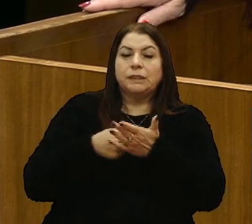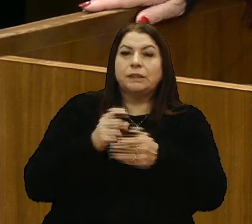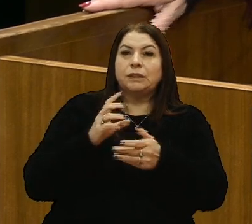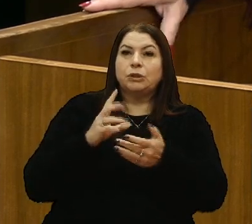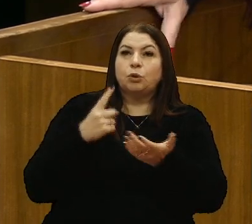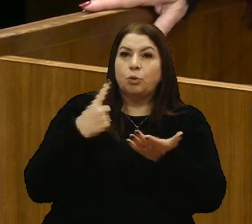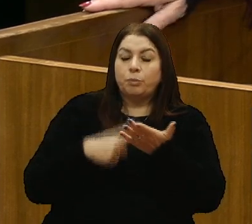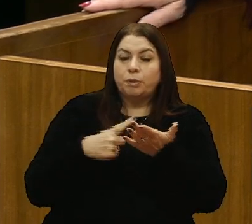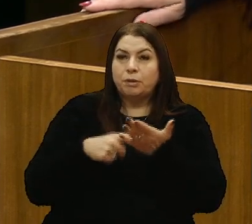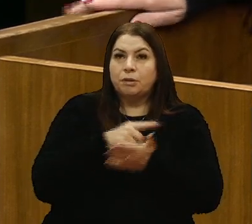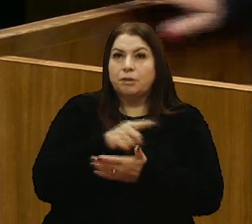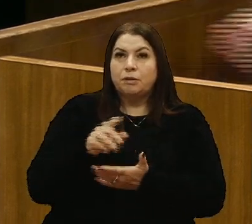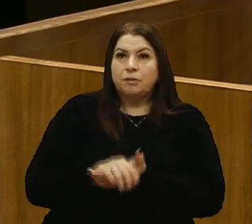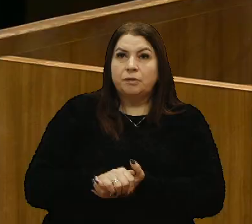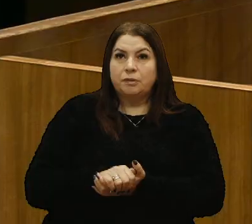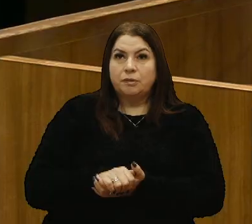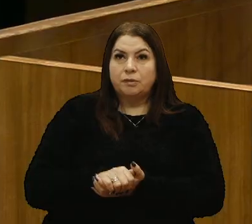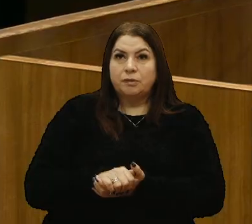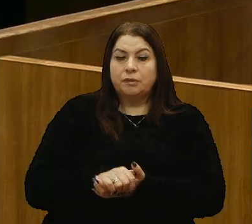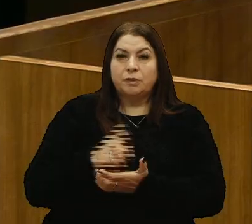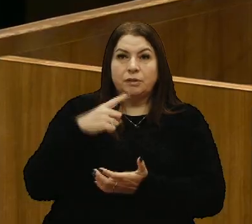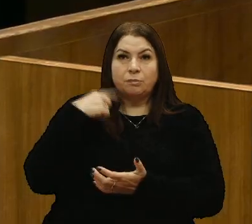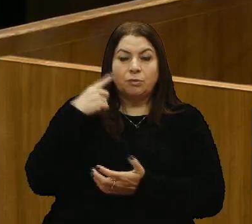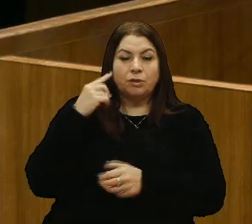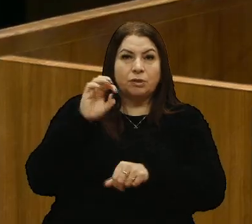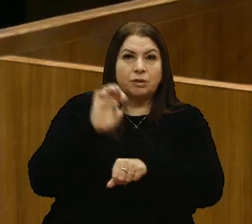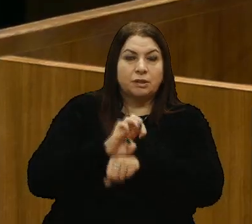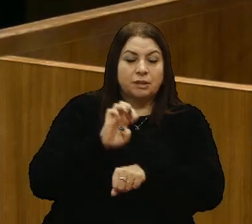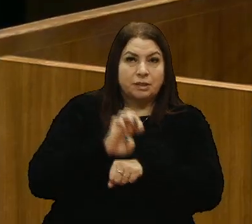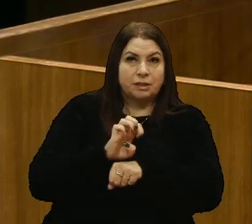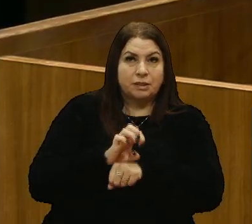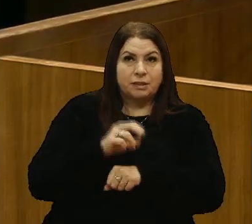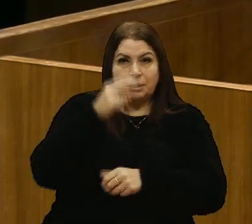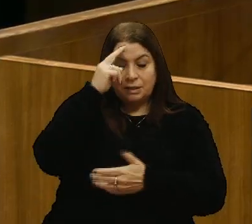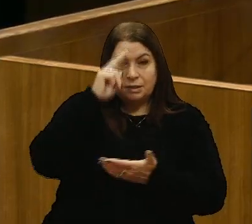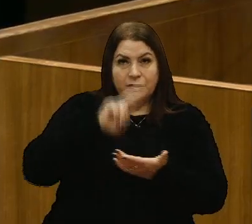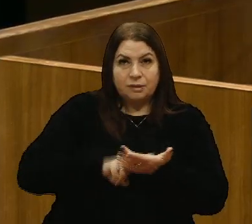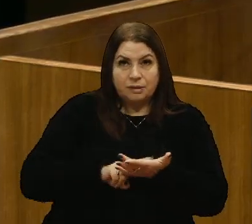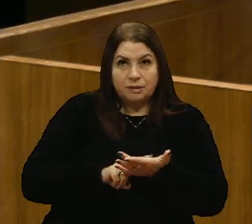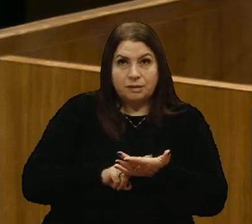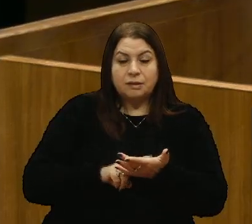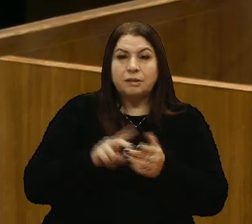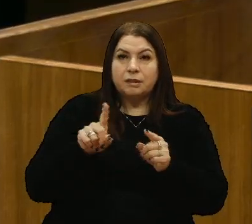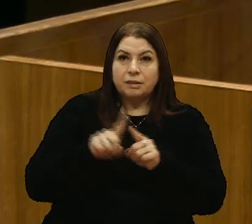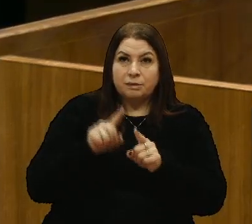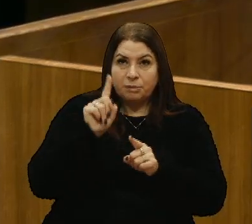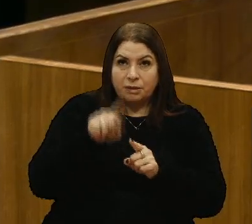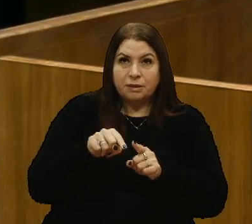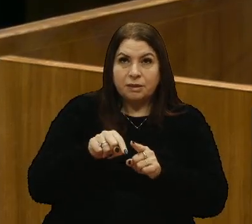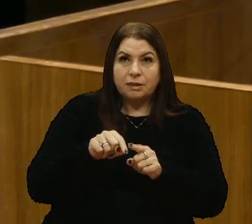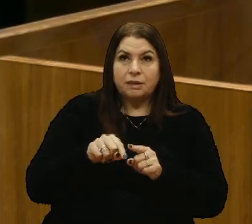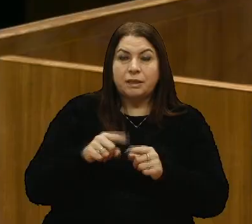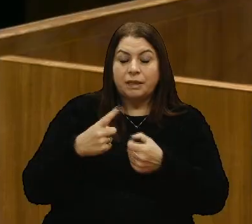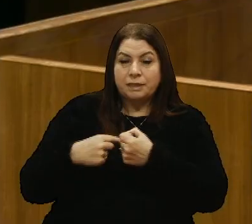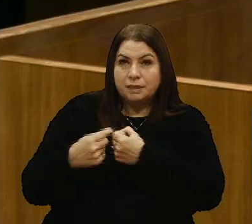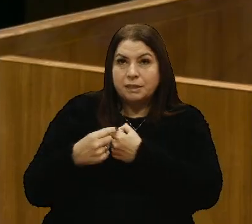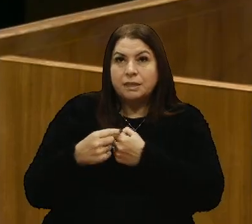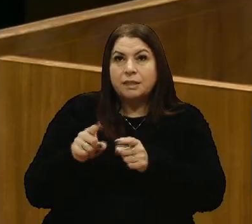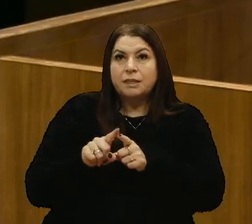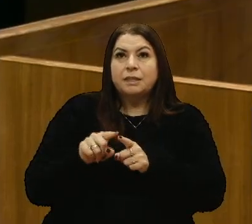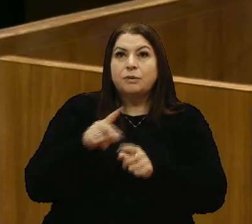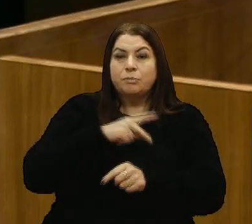marcar com o deputado estadual Neril Carteiro, que inclusive é da nossa cidade e